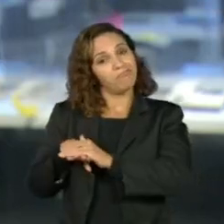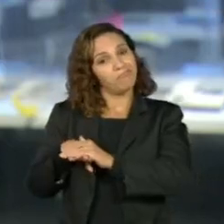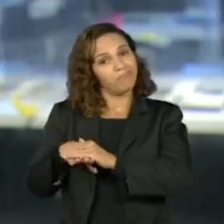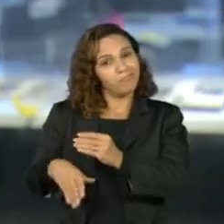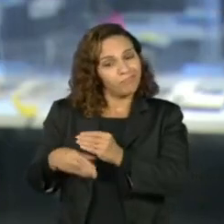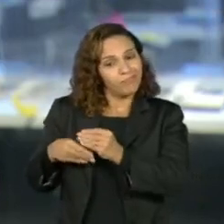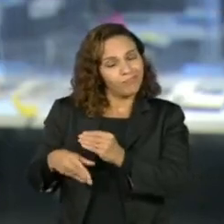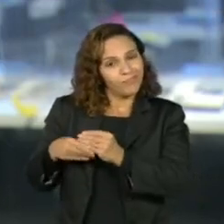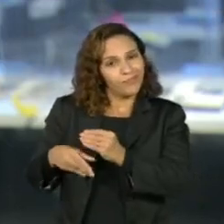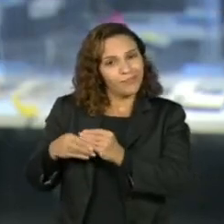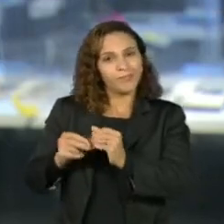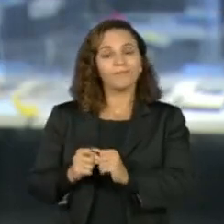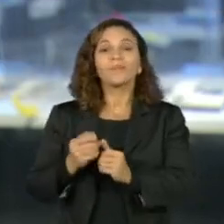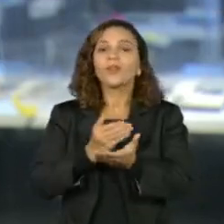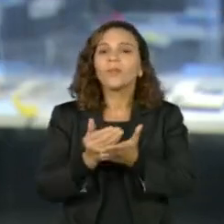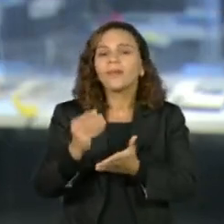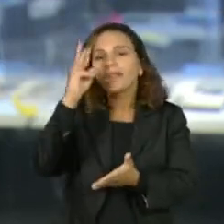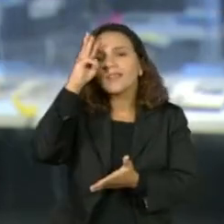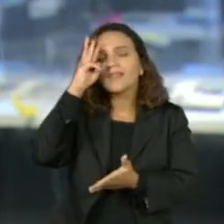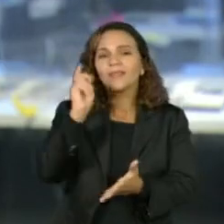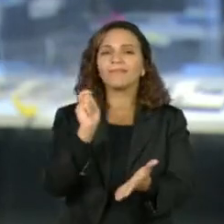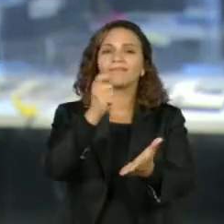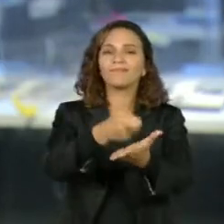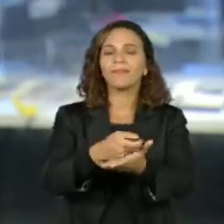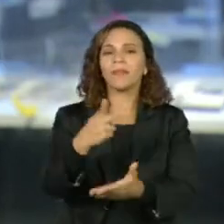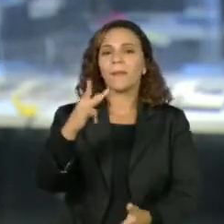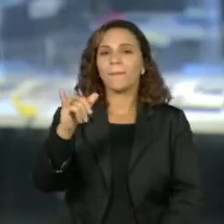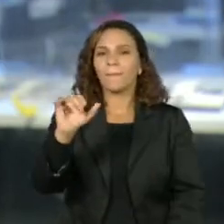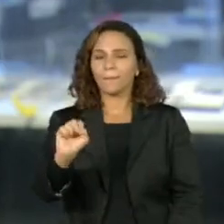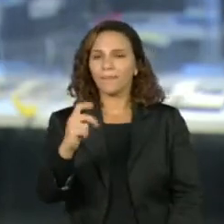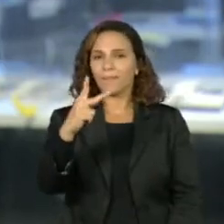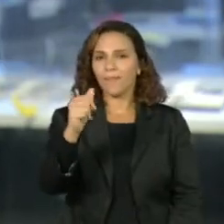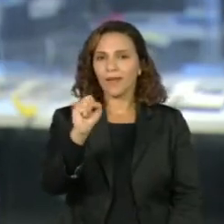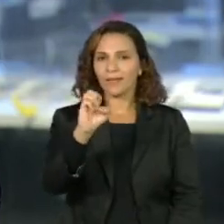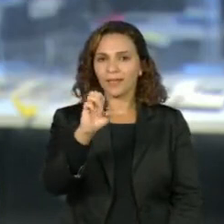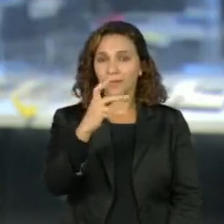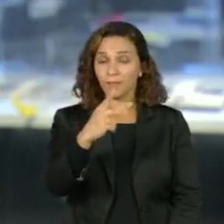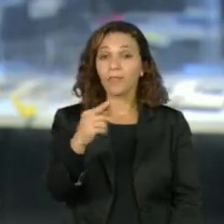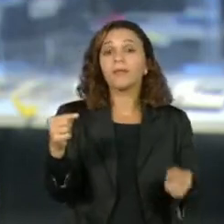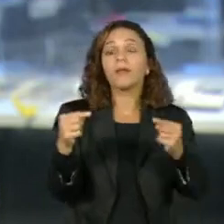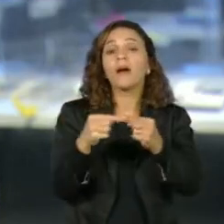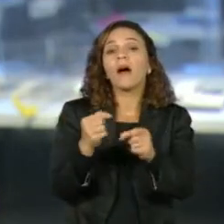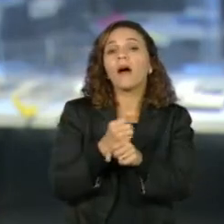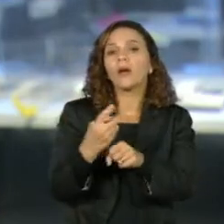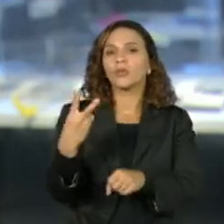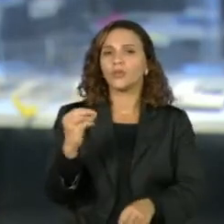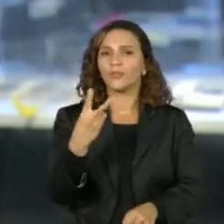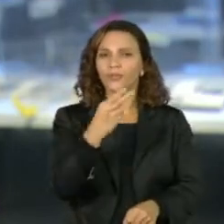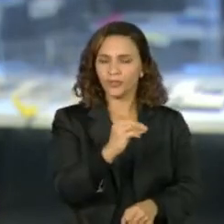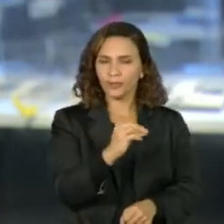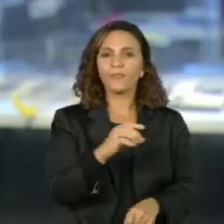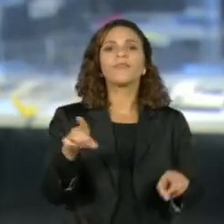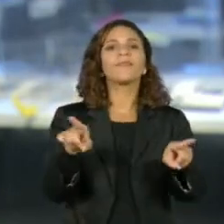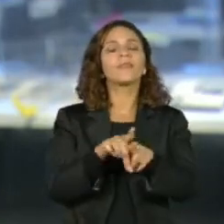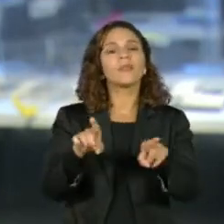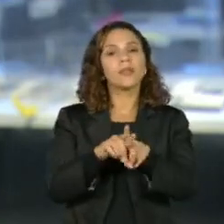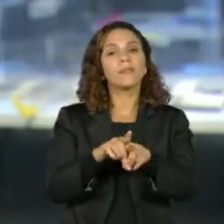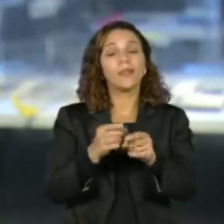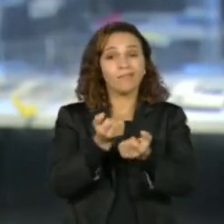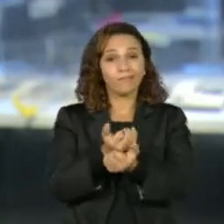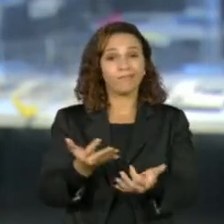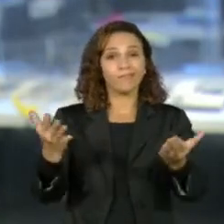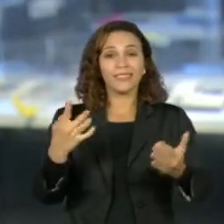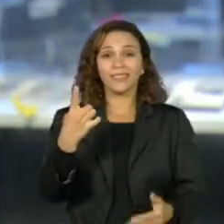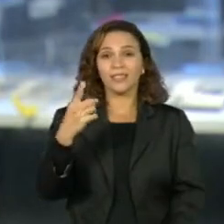começa nesta terça-feira o pagamento do PIS/PASEP do ano base de 2020. Será liberado também o pagamento para 154